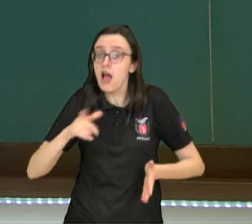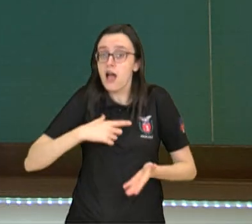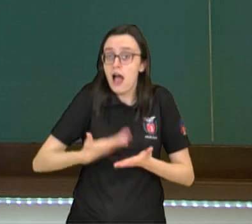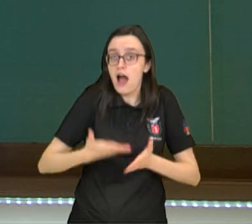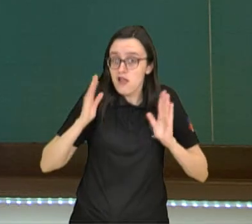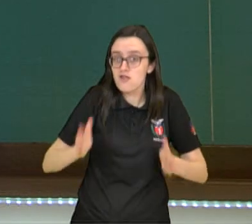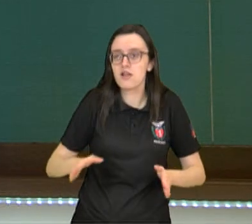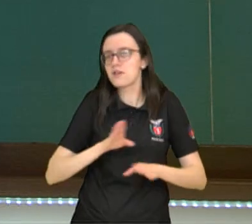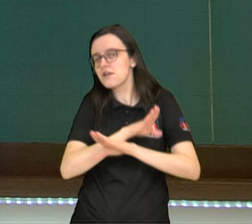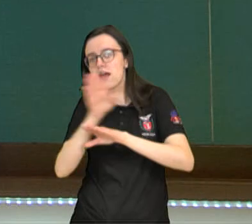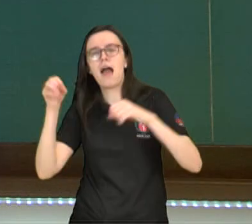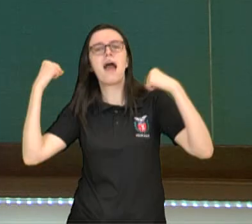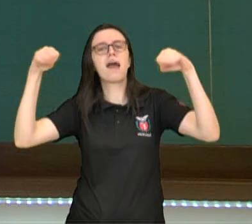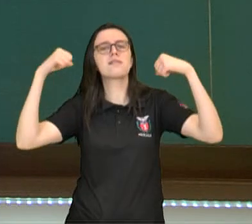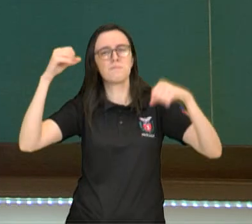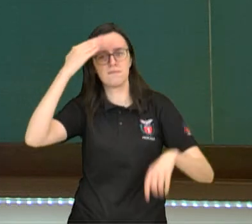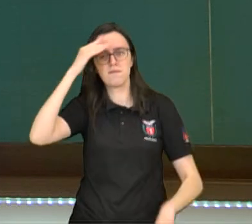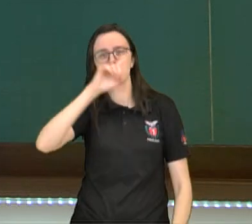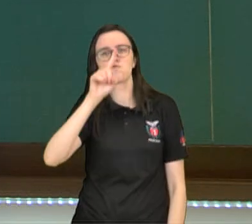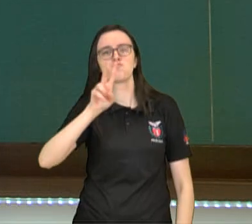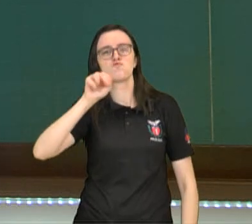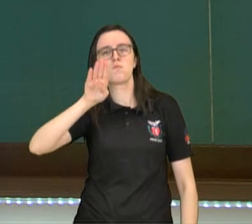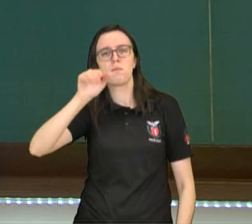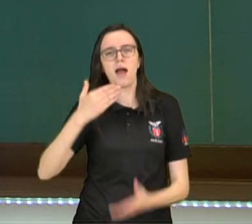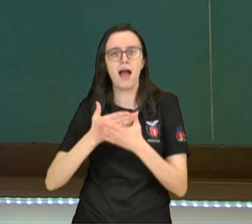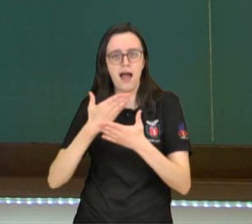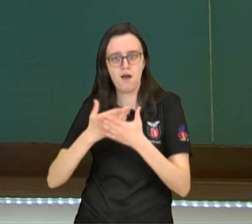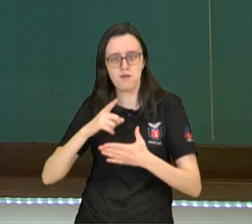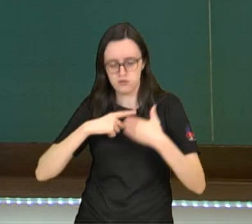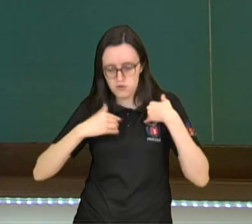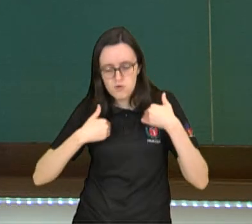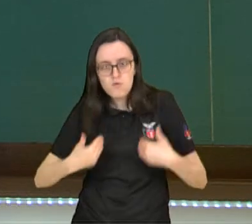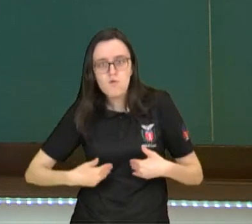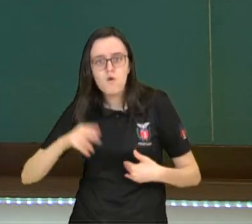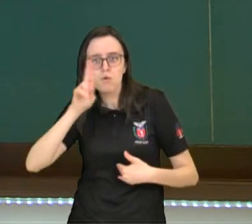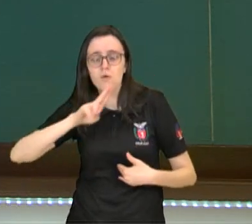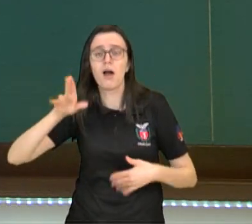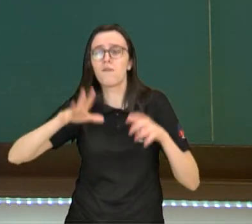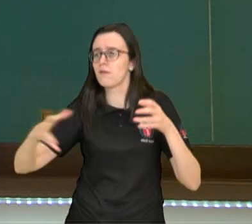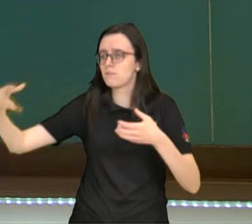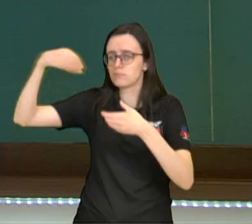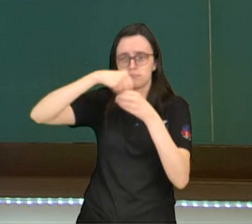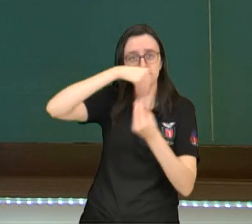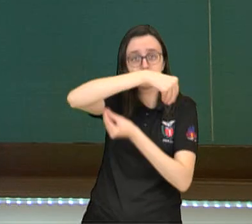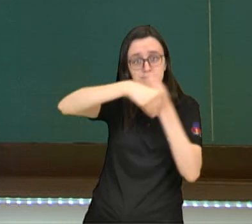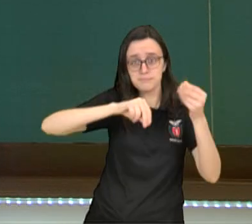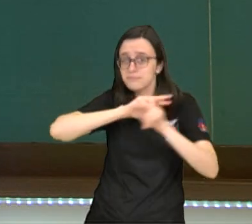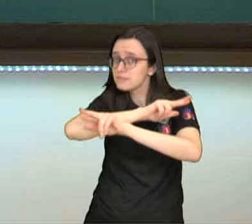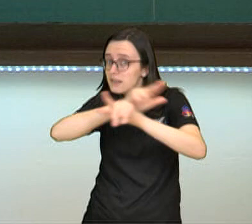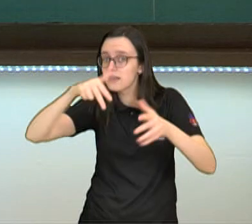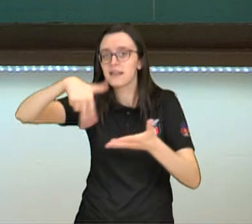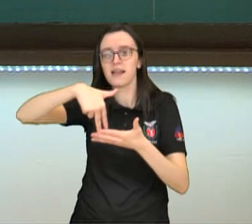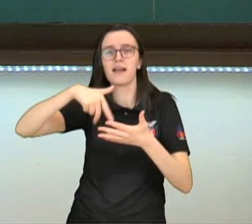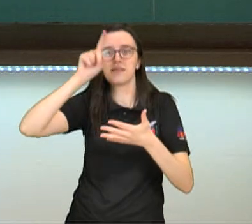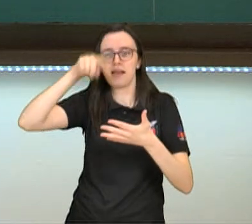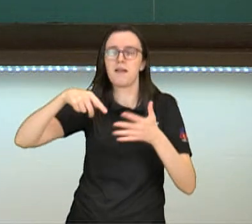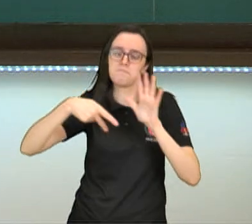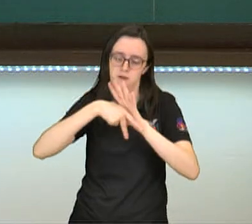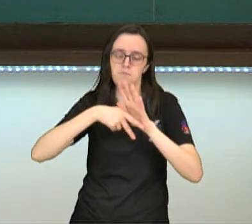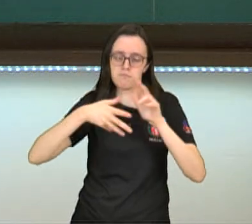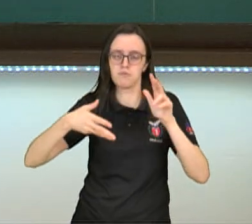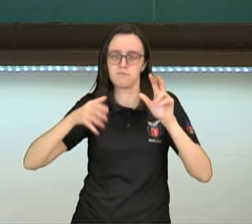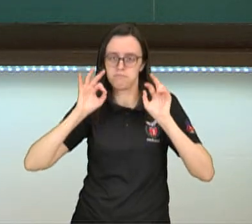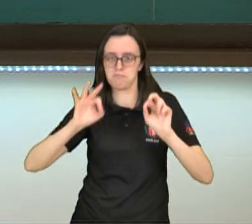nas academias. Essas aulas, às vezes, elas incorporam elementos de várias danças latinas, de vários ritmos